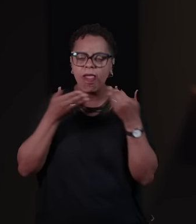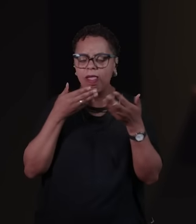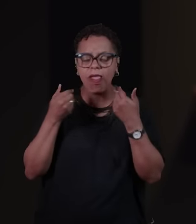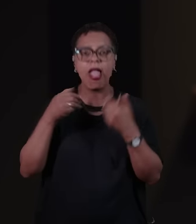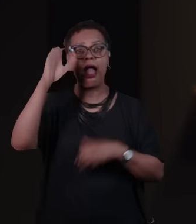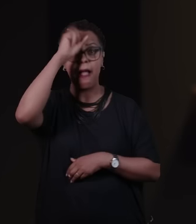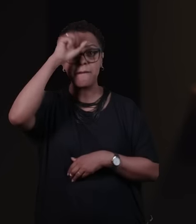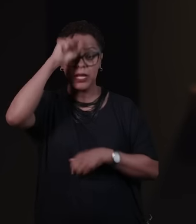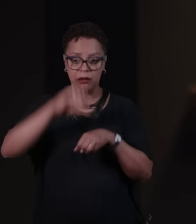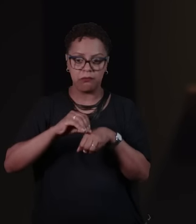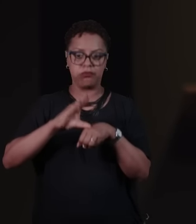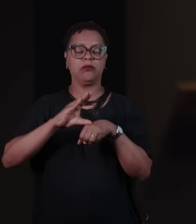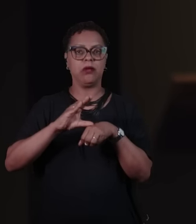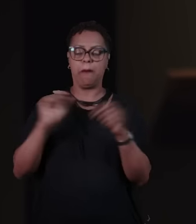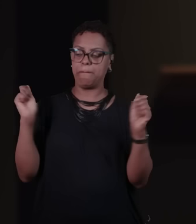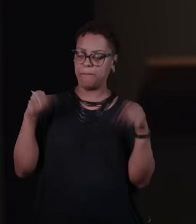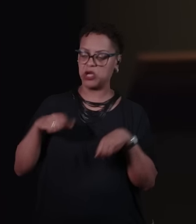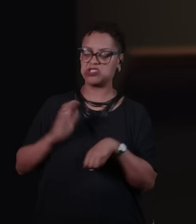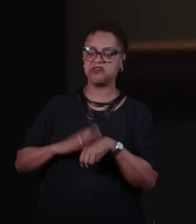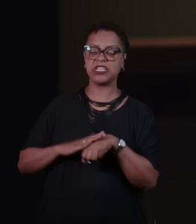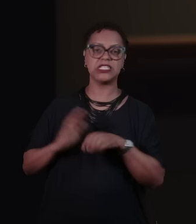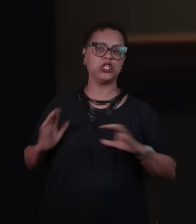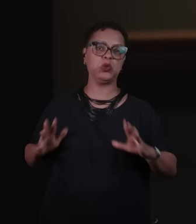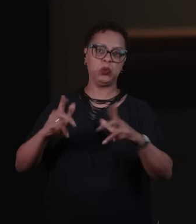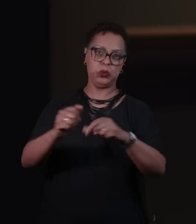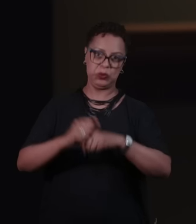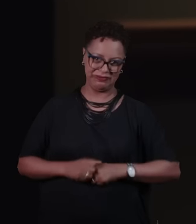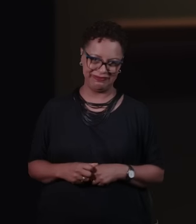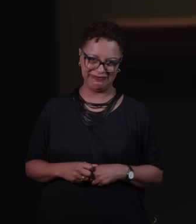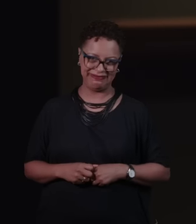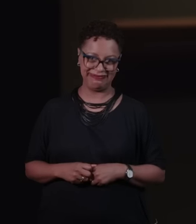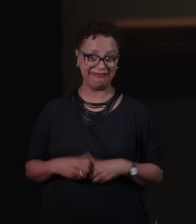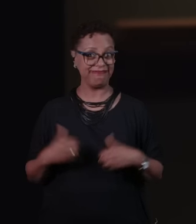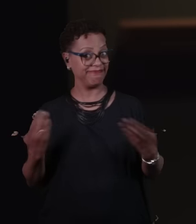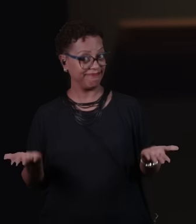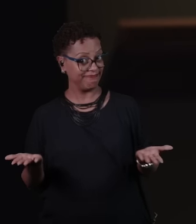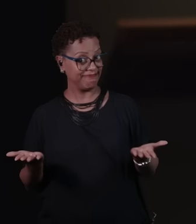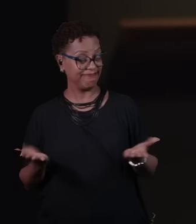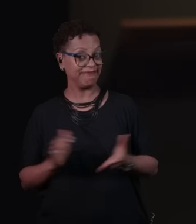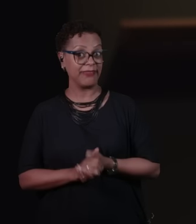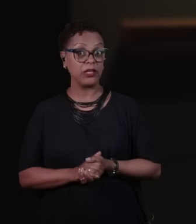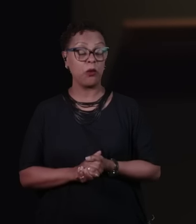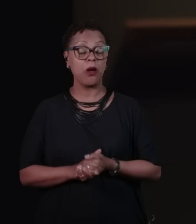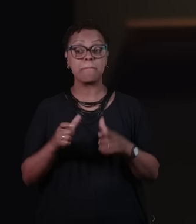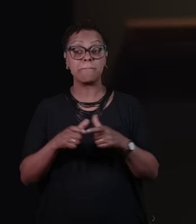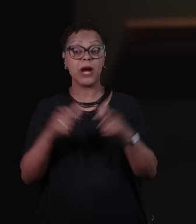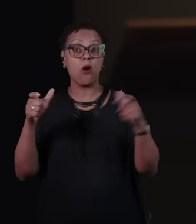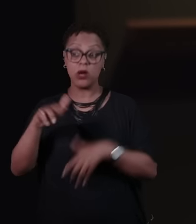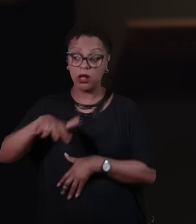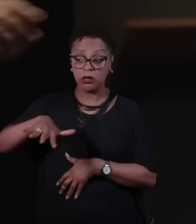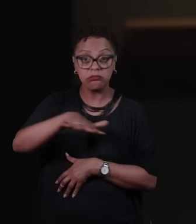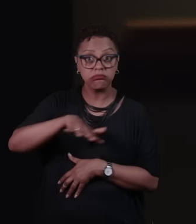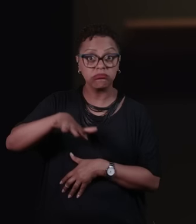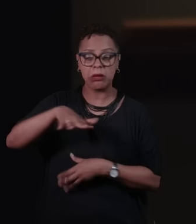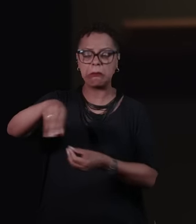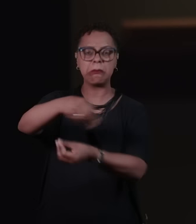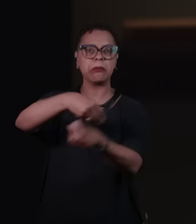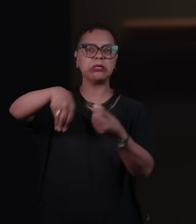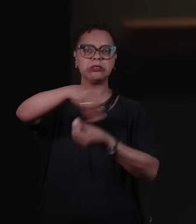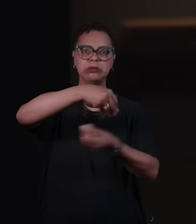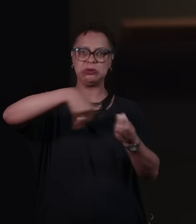que quisesse através da carne. E, portanto, muitos dos gnosticistas se